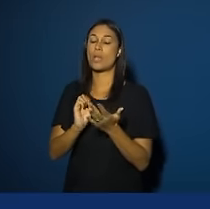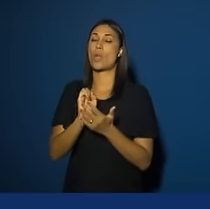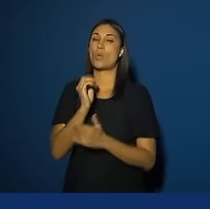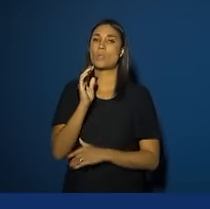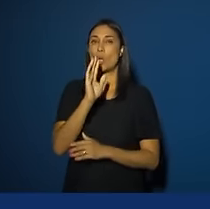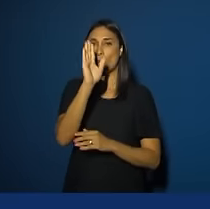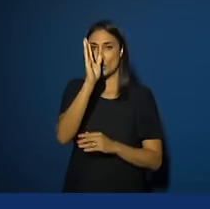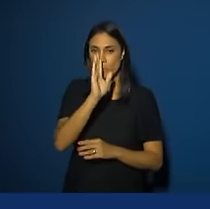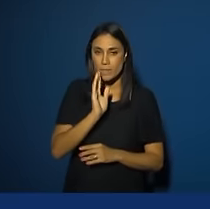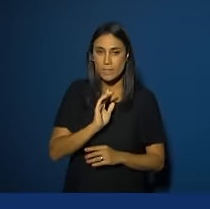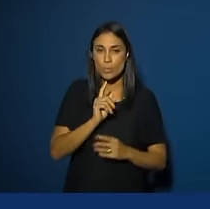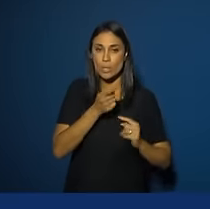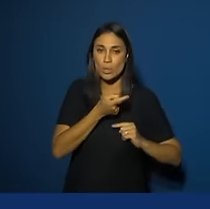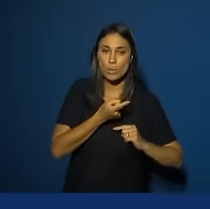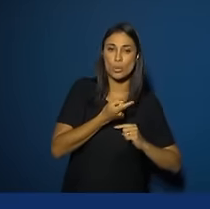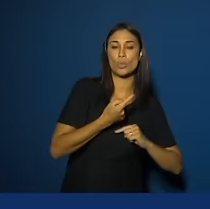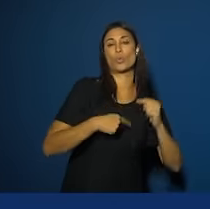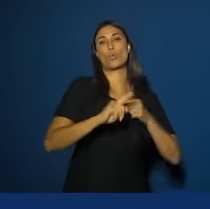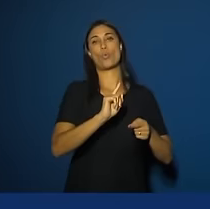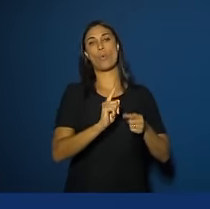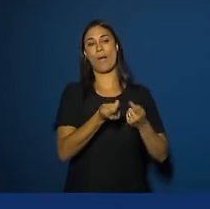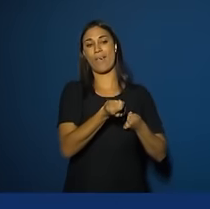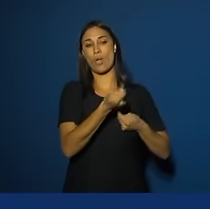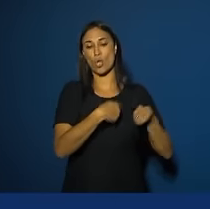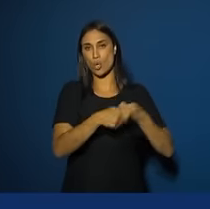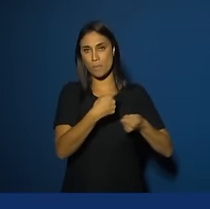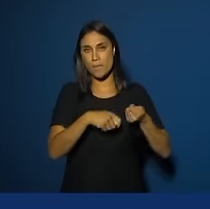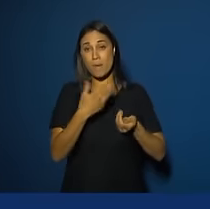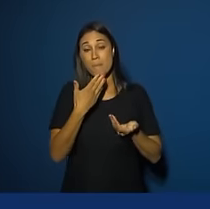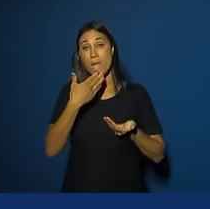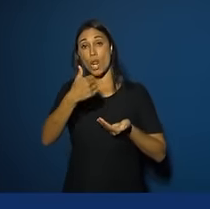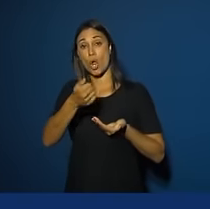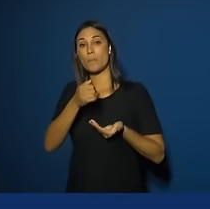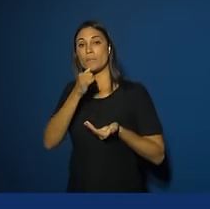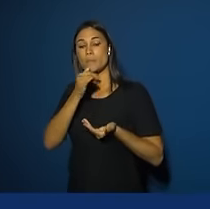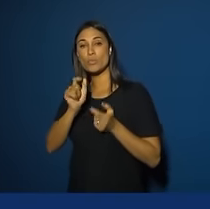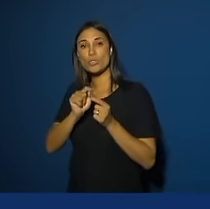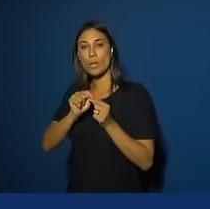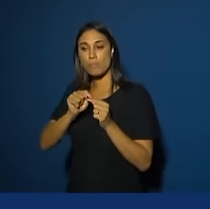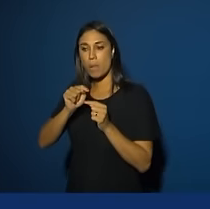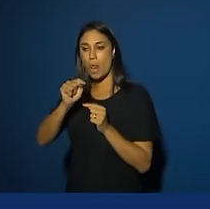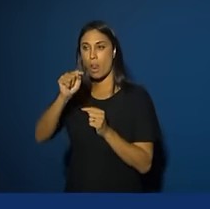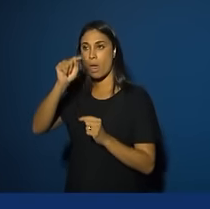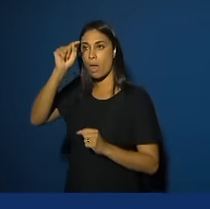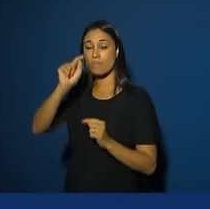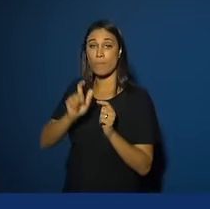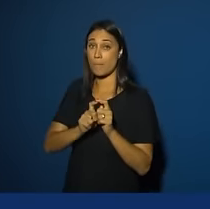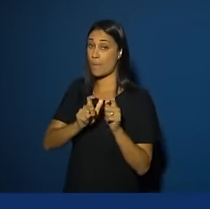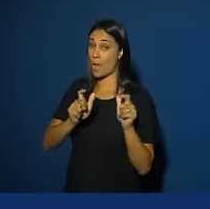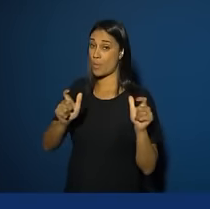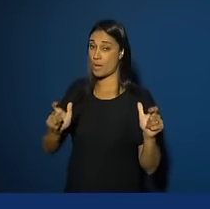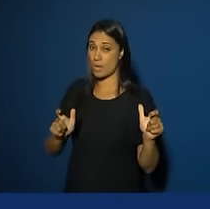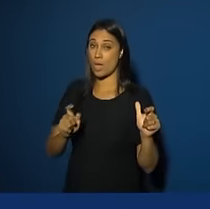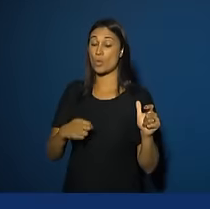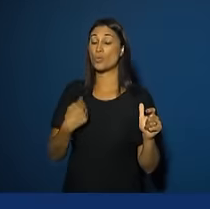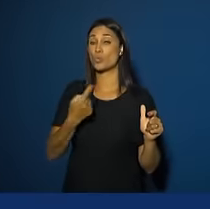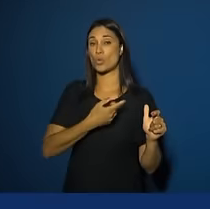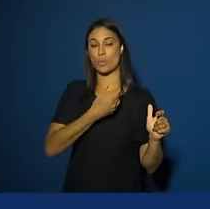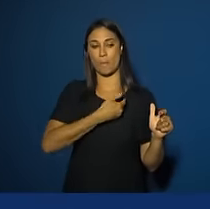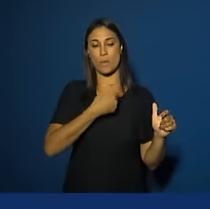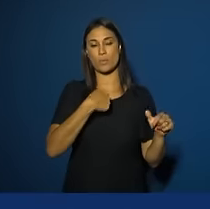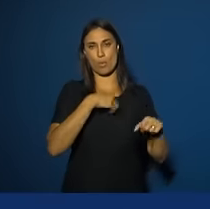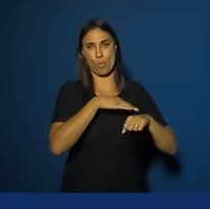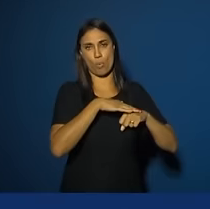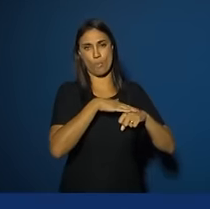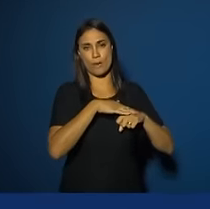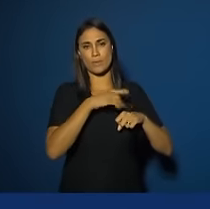Brasil que tornou a economia mais resiliente. A expectativa de crescimento esse ano, na grande maioria dos nossos colegas que eu